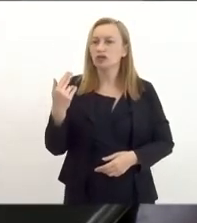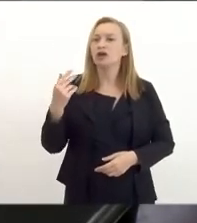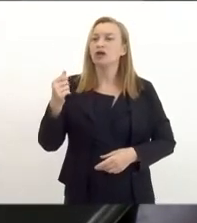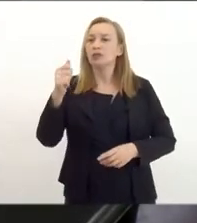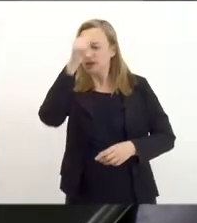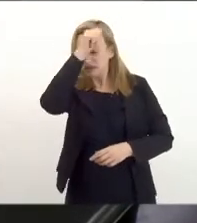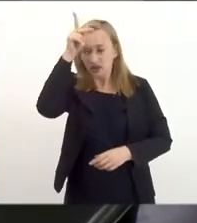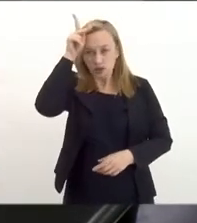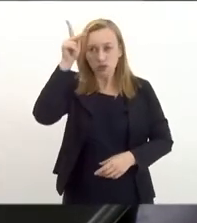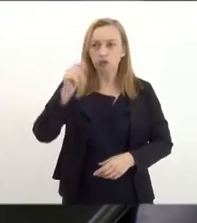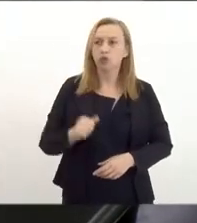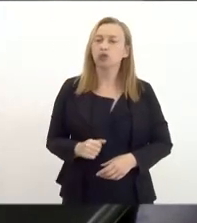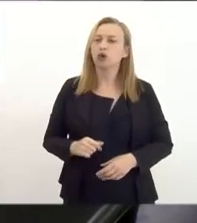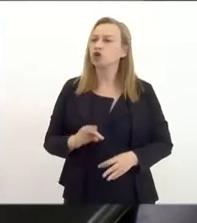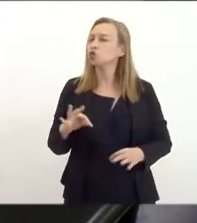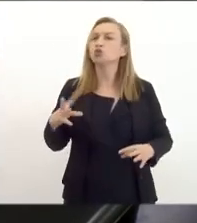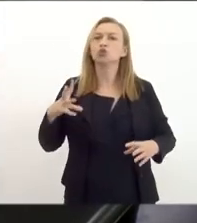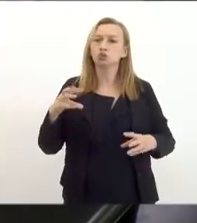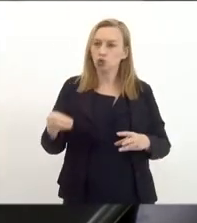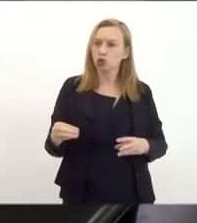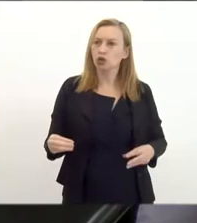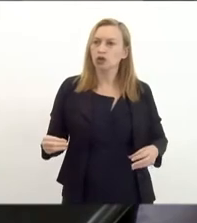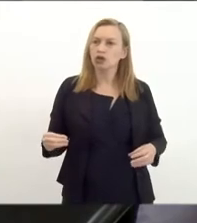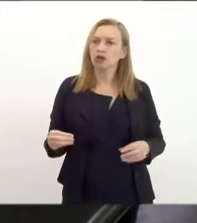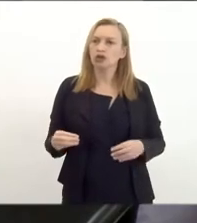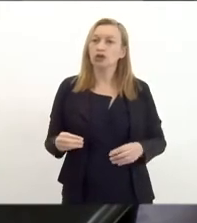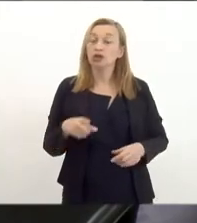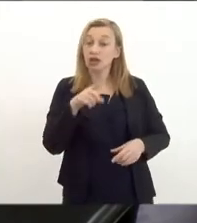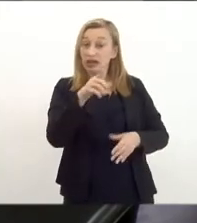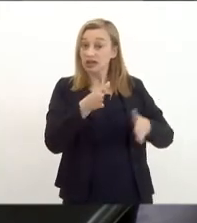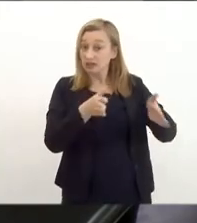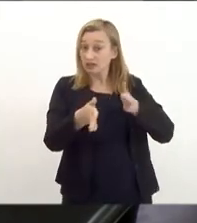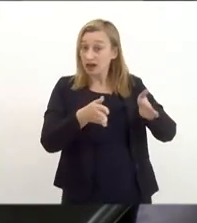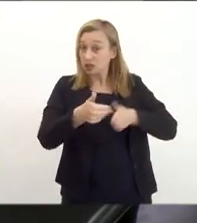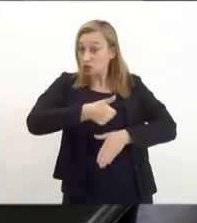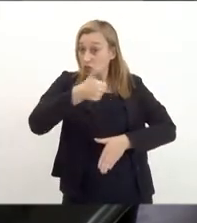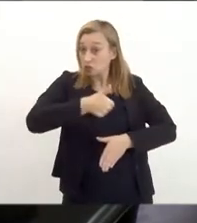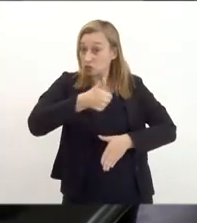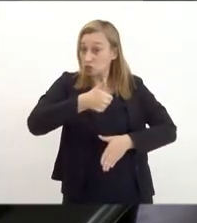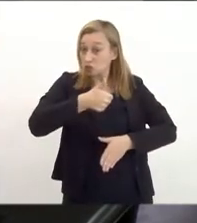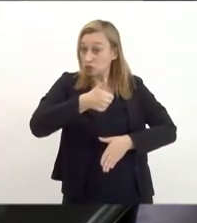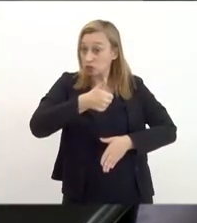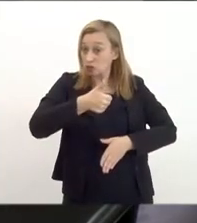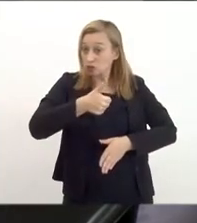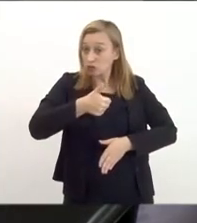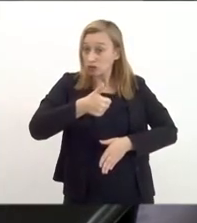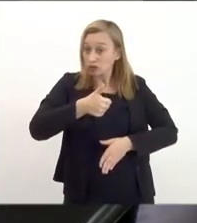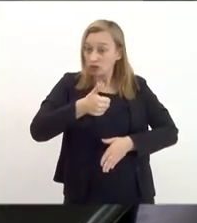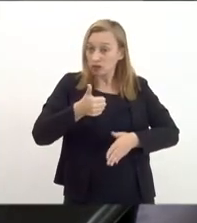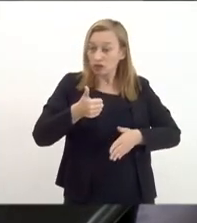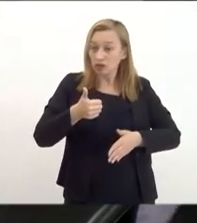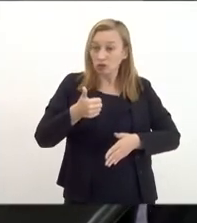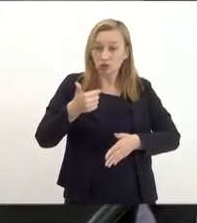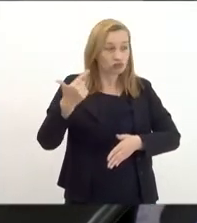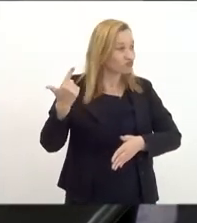prefeituras isso tudo faz com que essa fase um se torne interminável